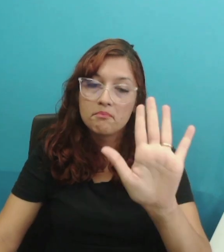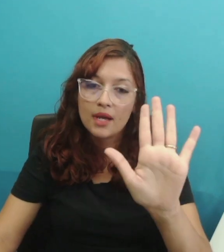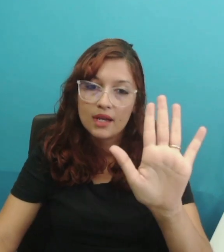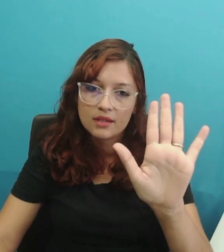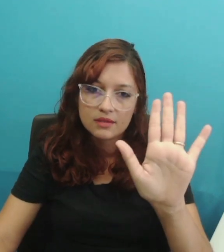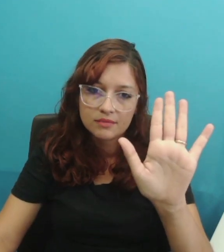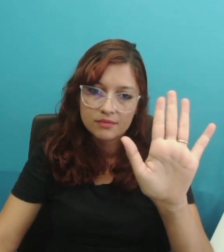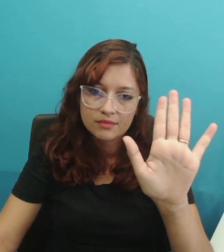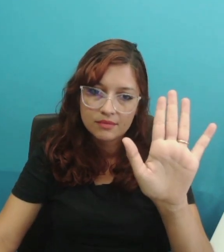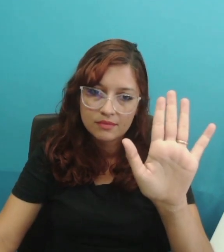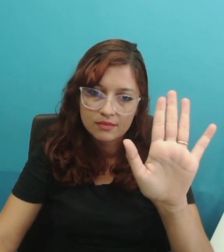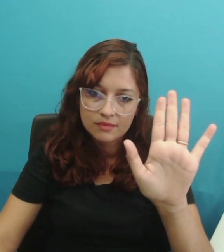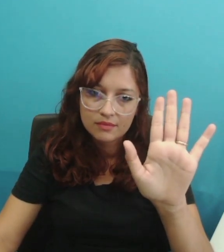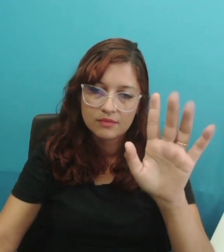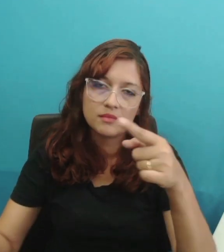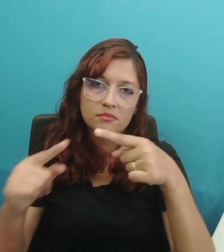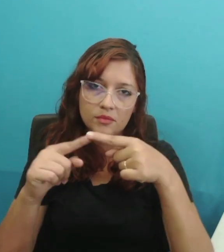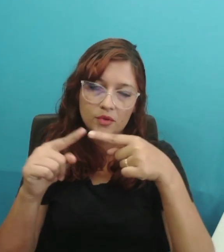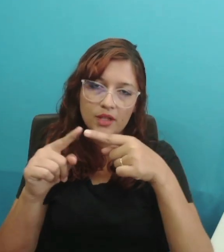É a mesma conjugação.